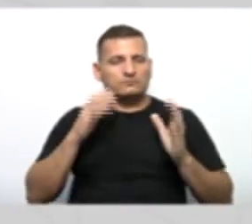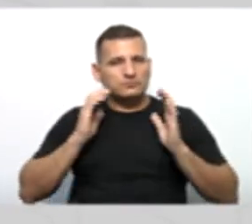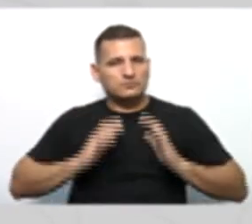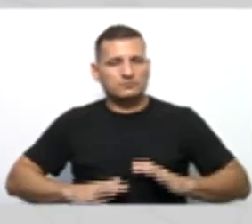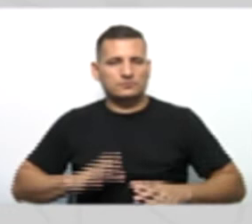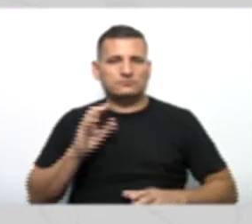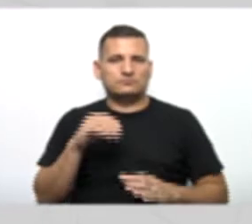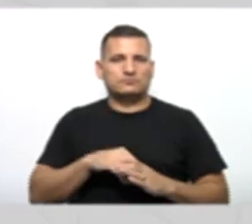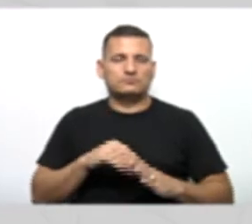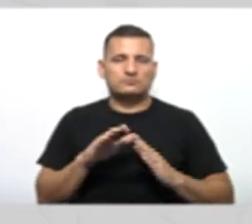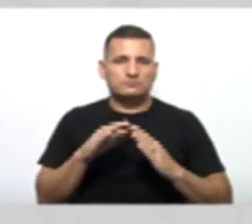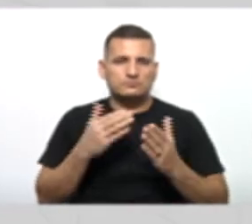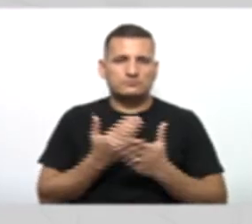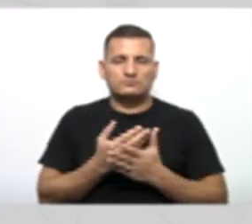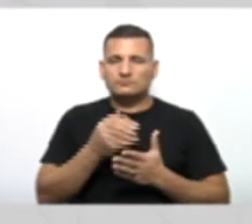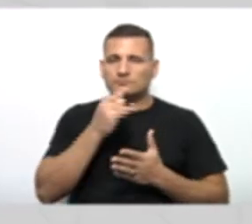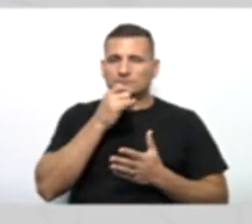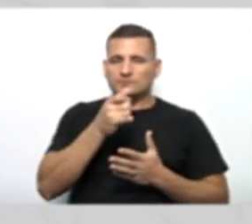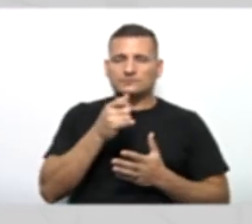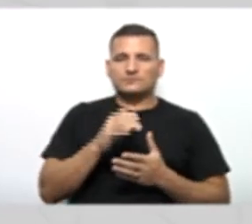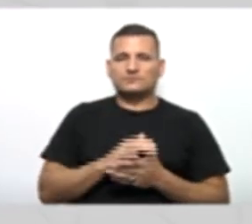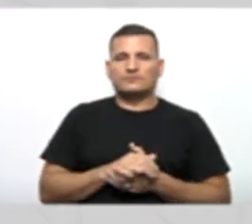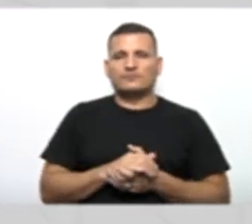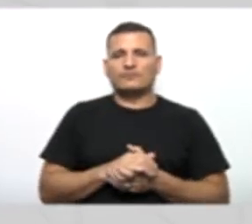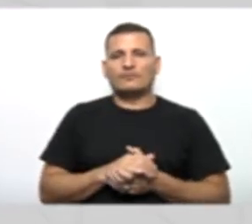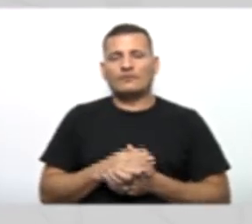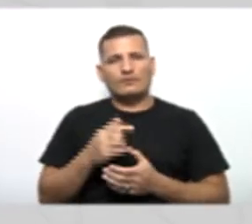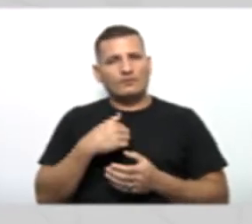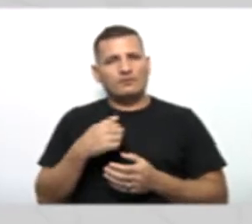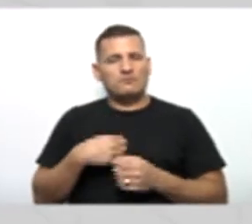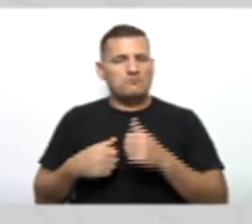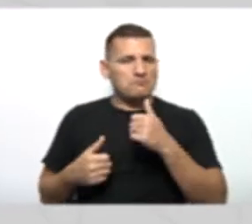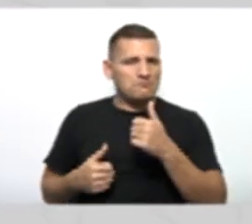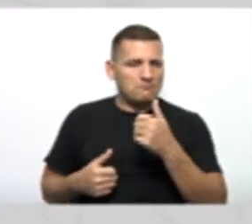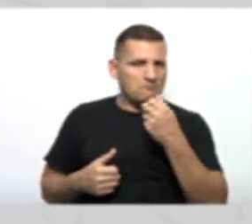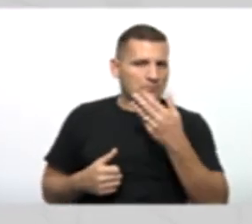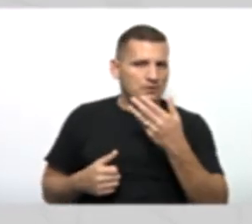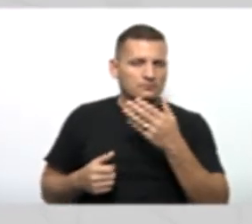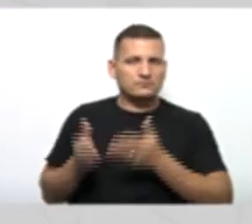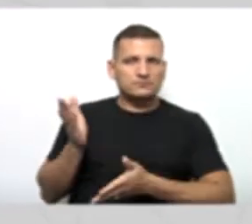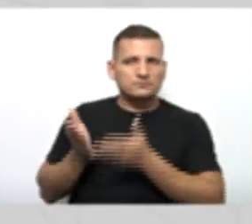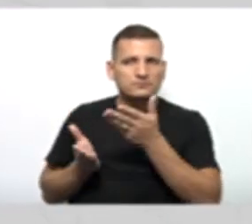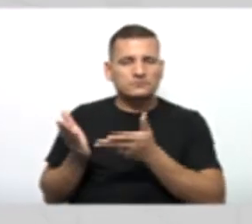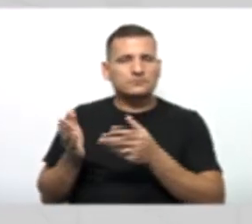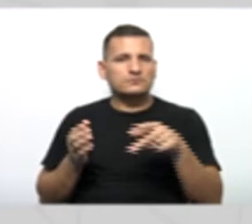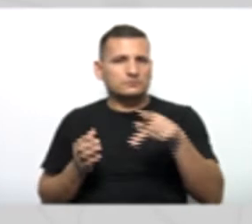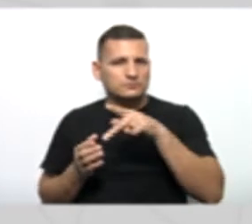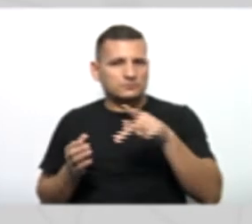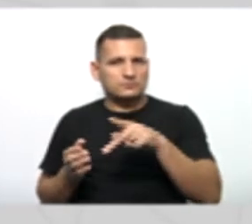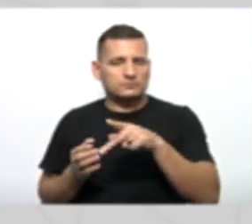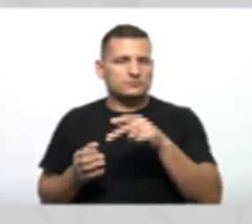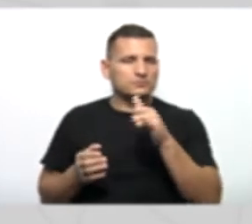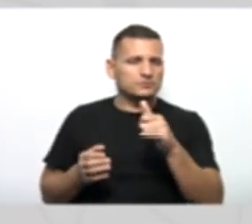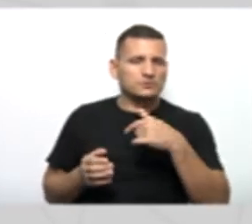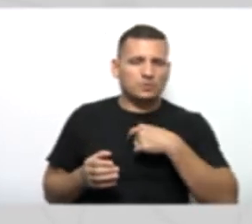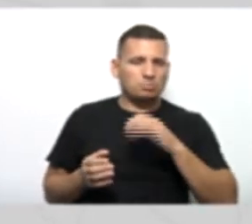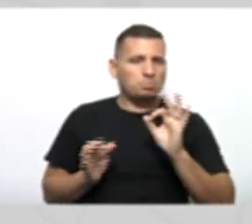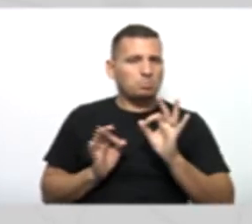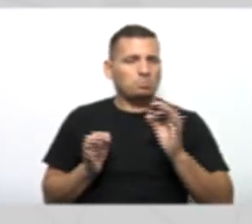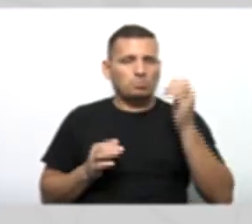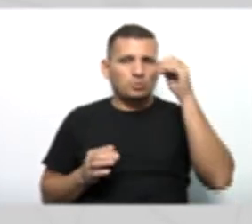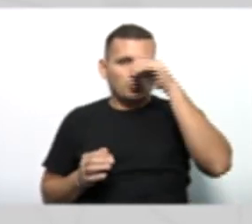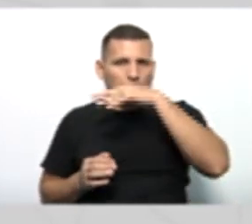dentro da escola será que eu tratei o professor bem será que eu não fui grosso